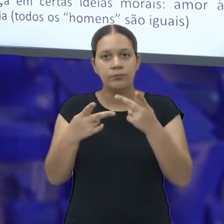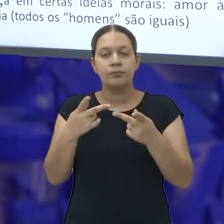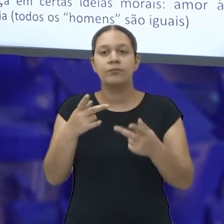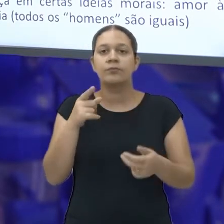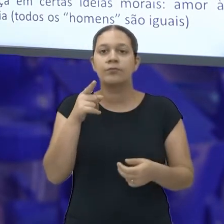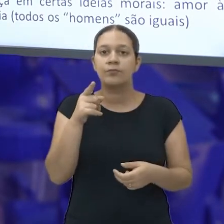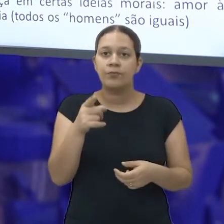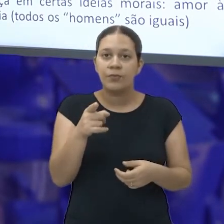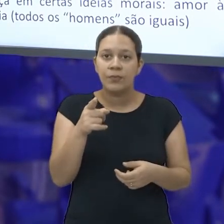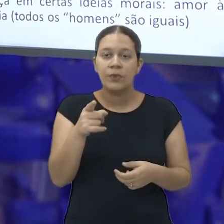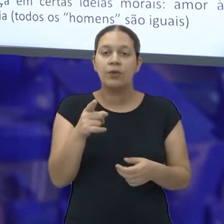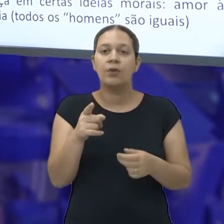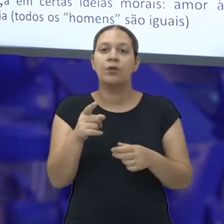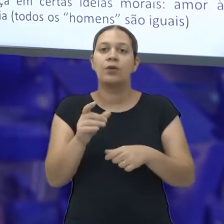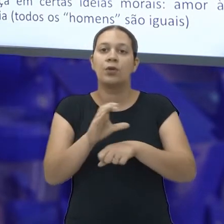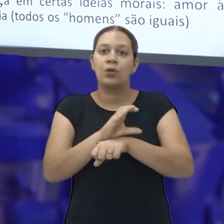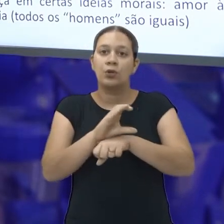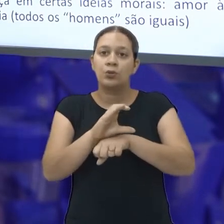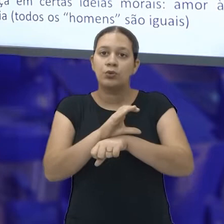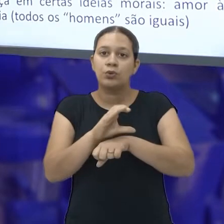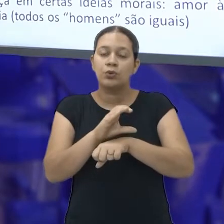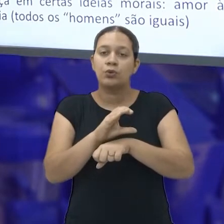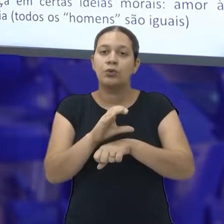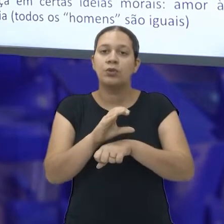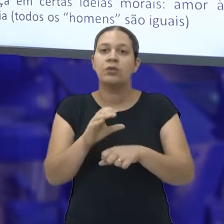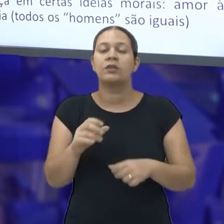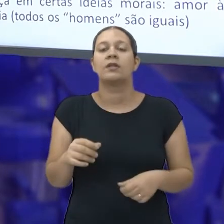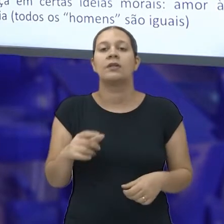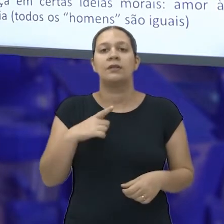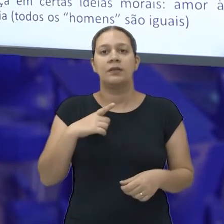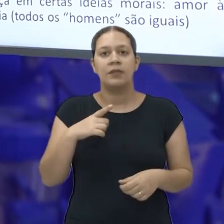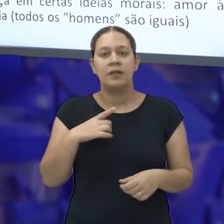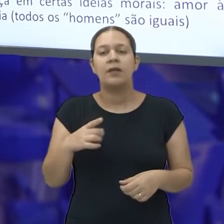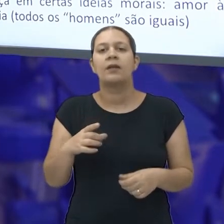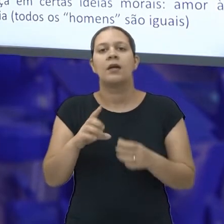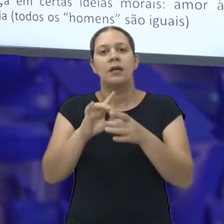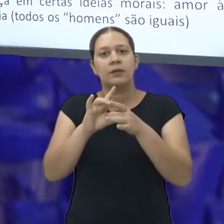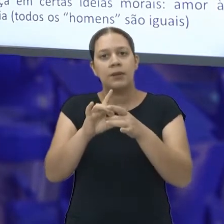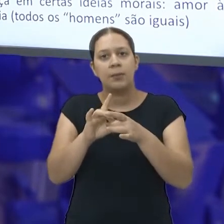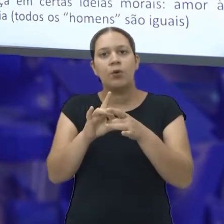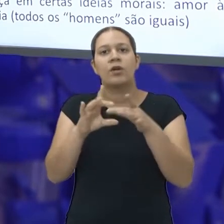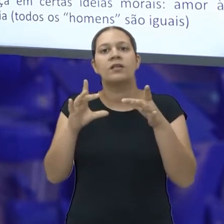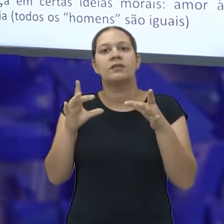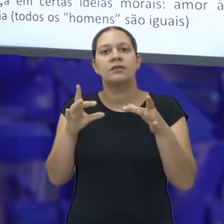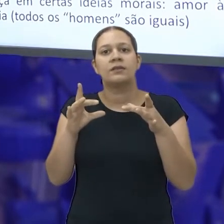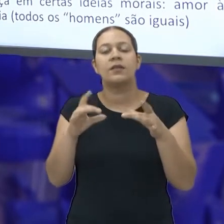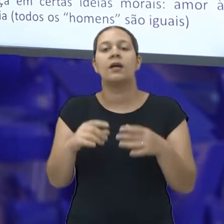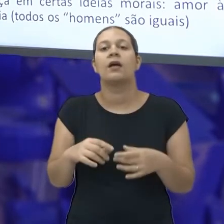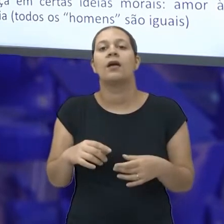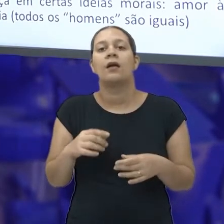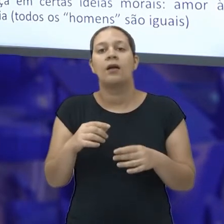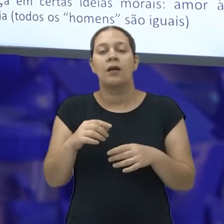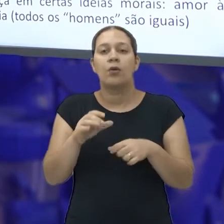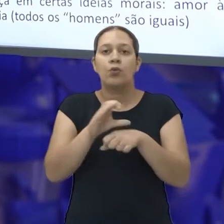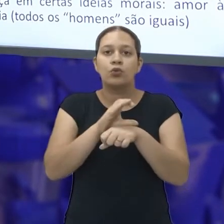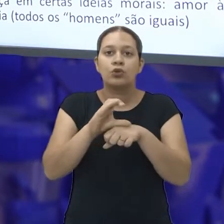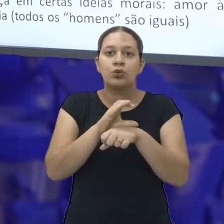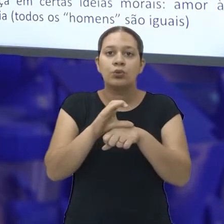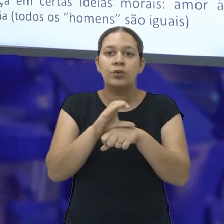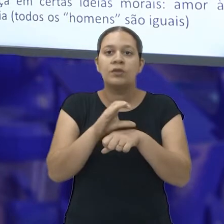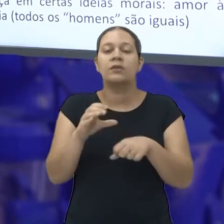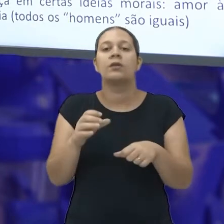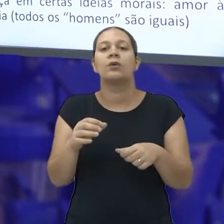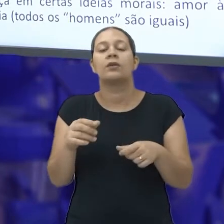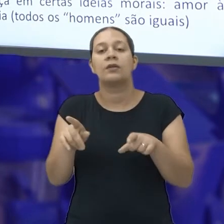que devem se constituir do nosso livro sagrado da democracia. Além das constituições, ou seja, das leis de